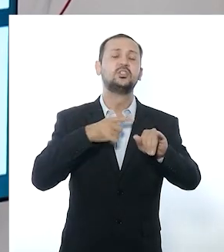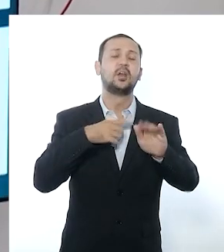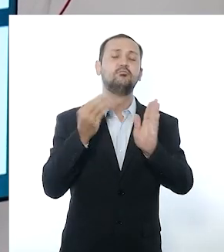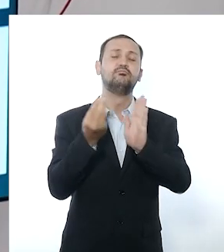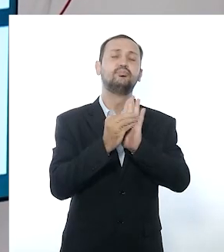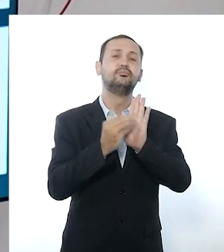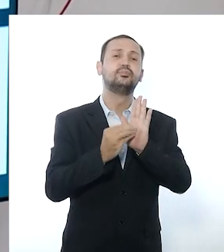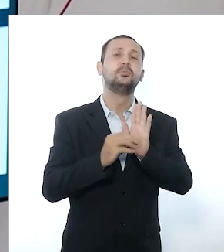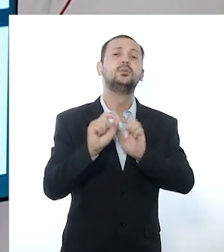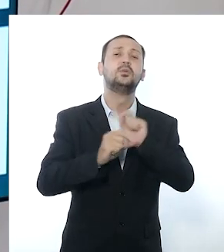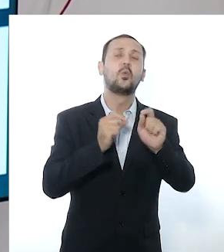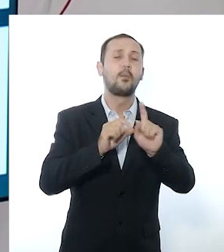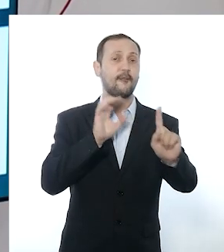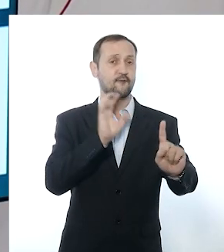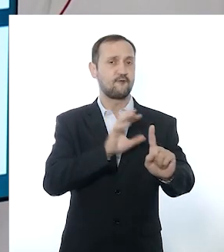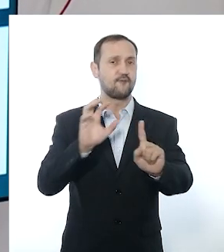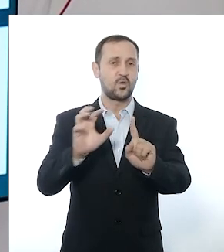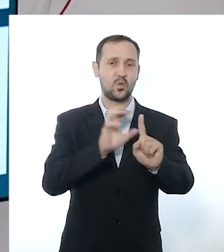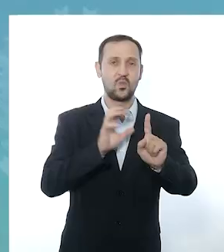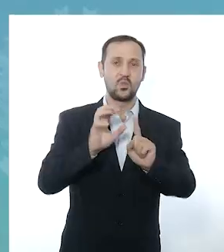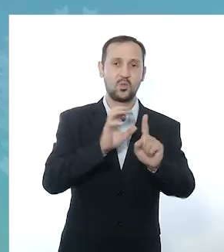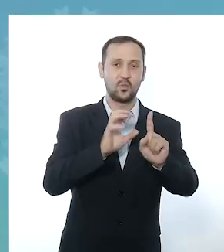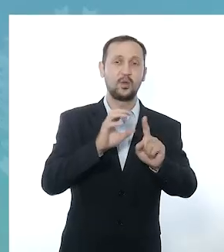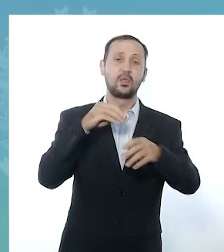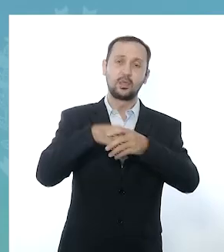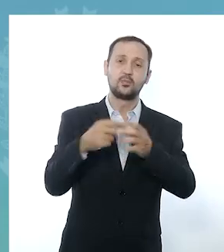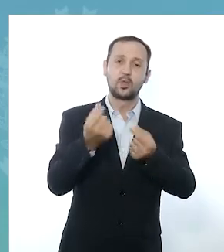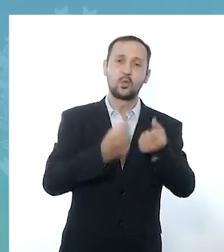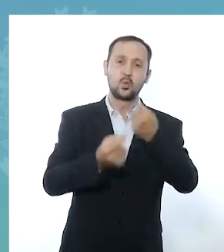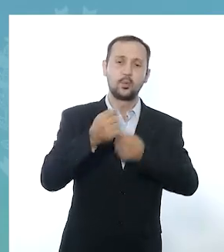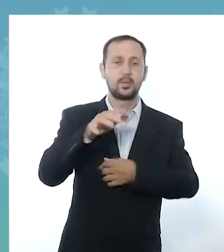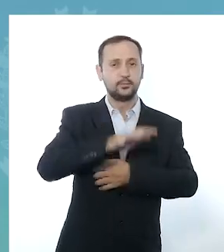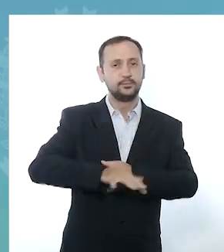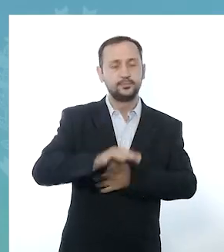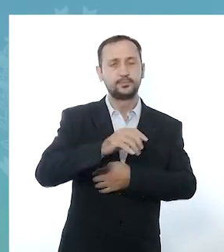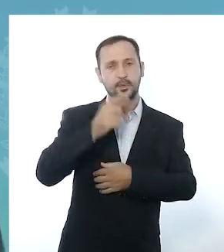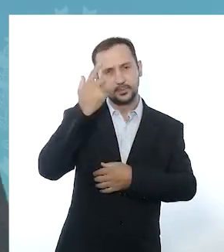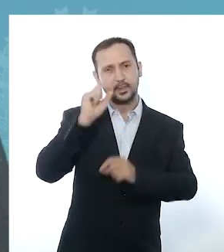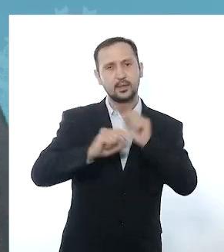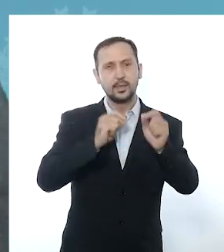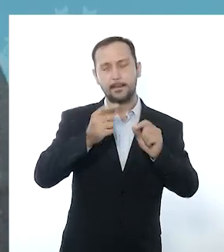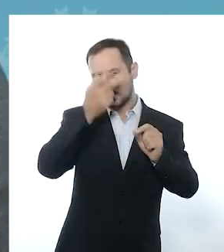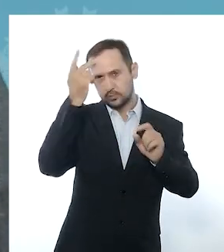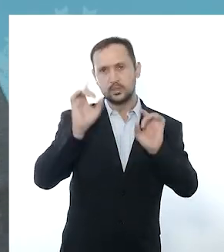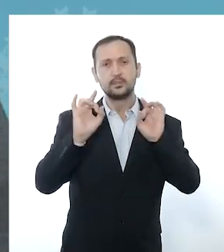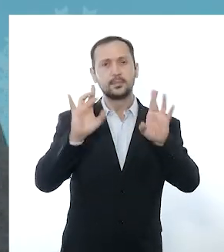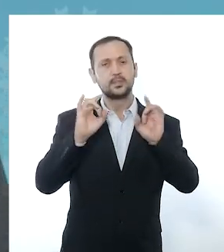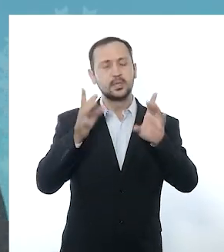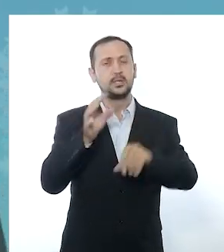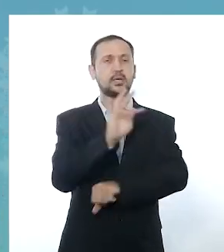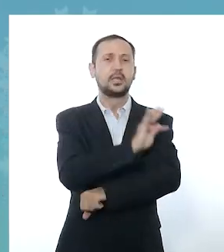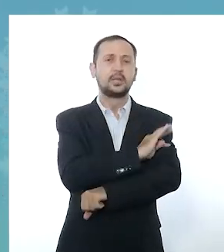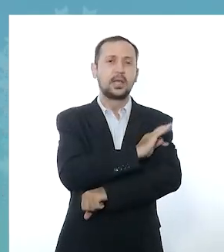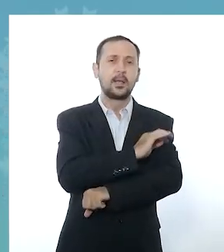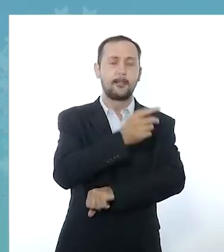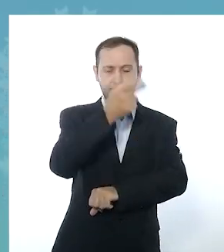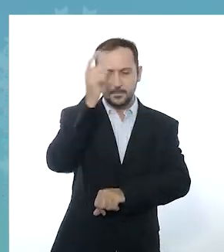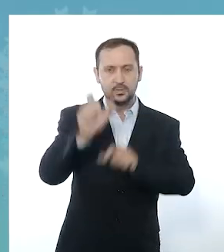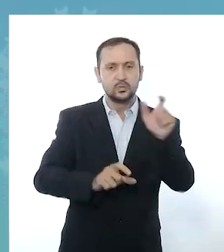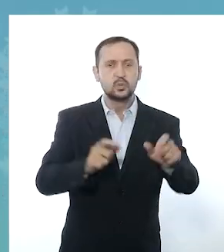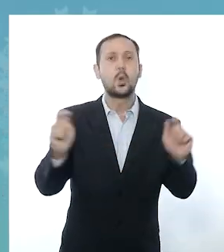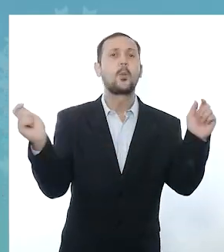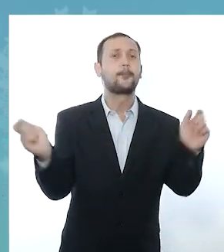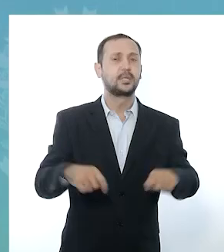os impactos do segmento na economia local. A ideia é trazer aqui especialistas, técnicos, pessoas competentes e